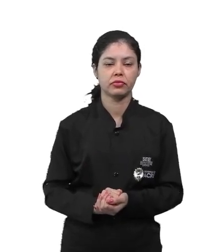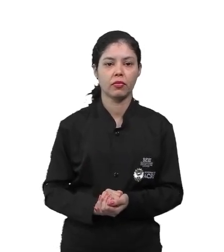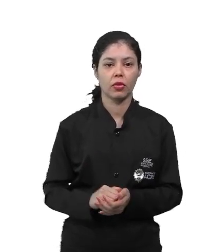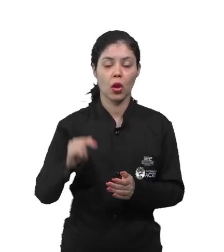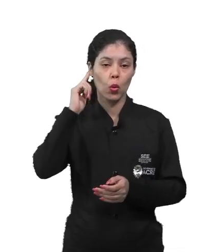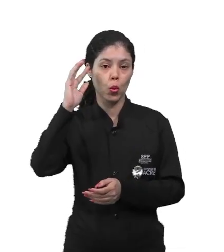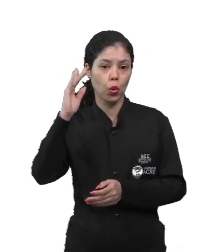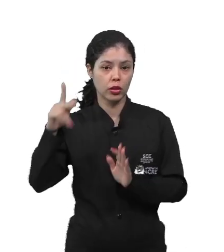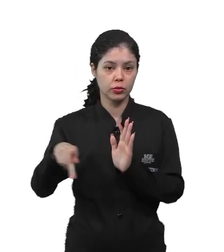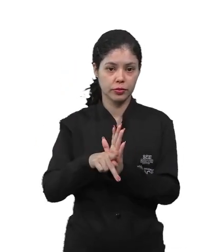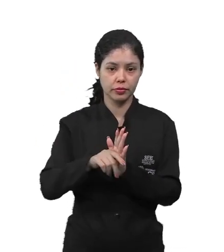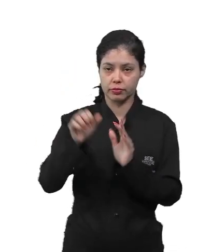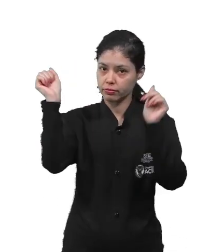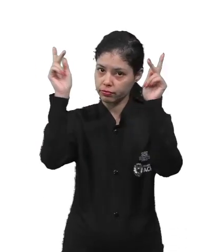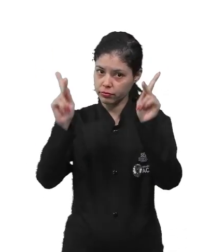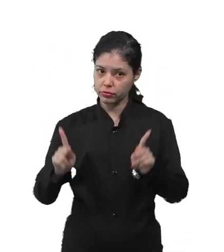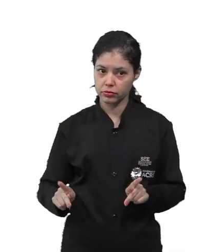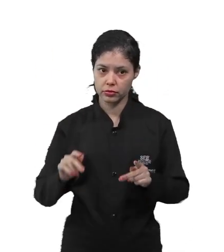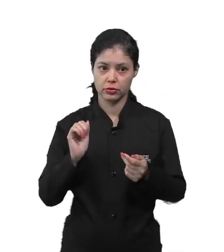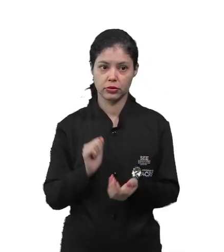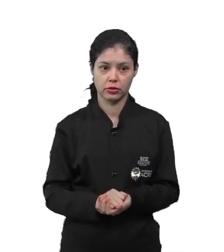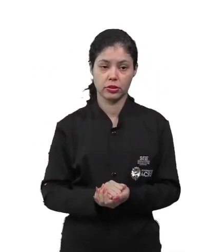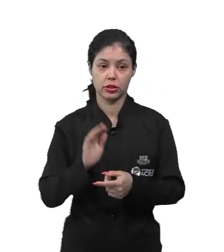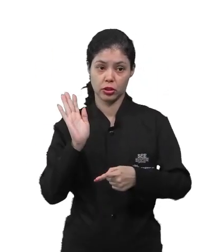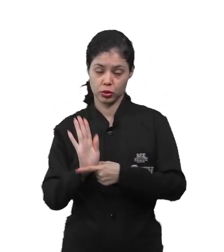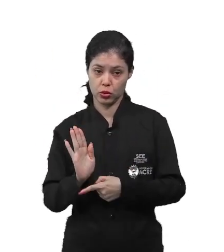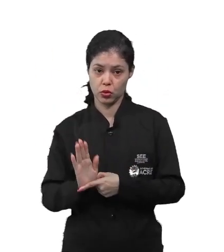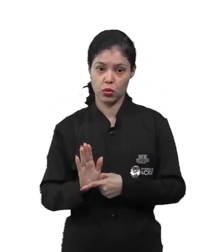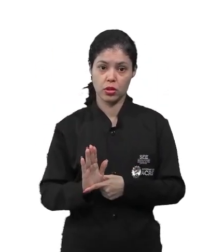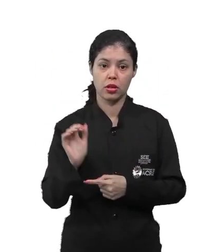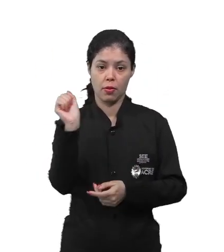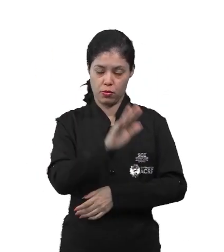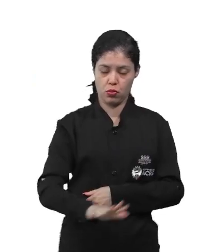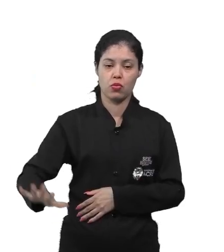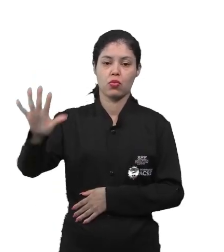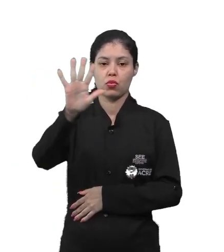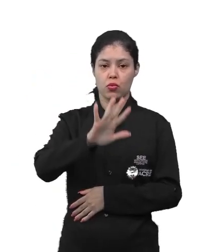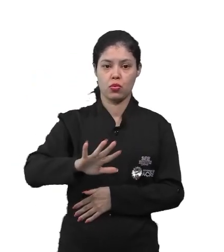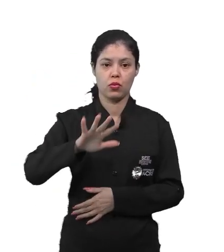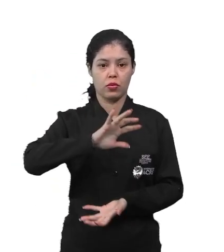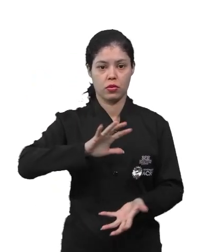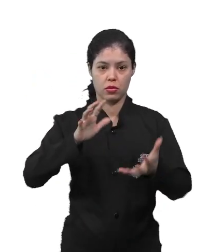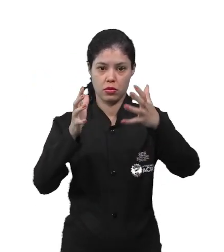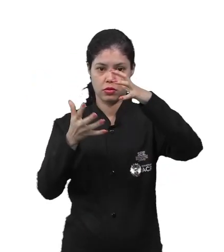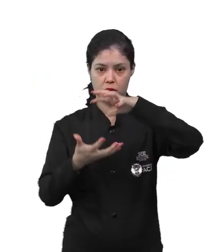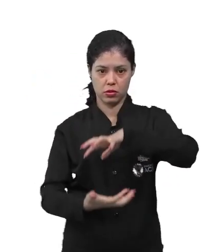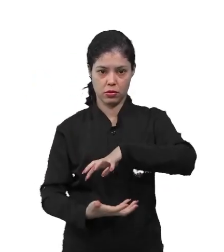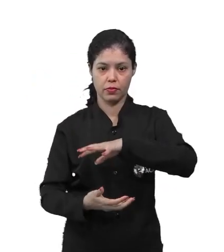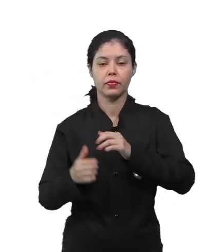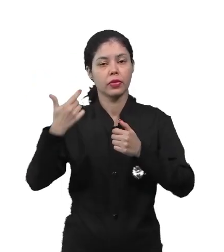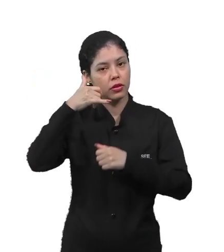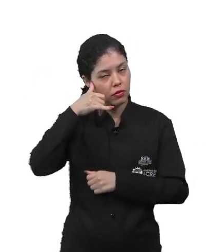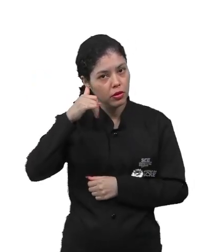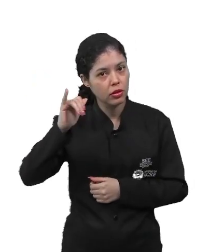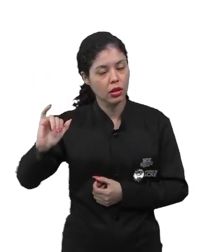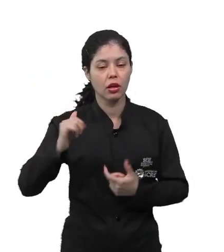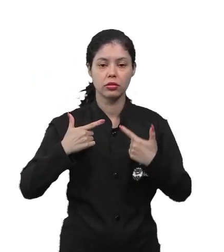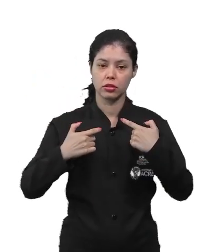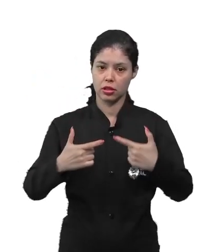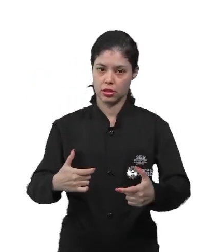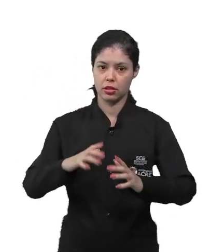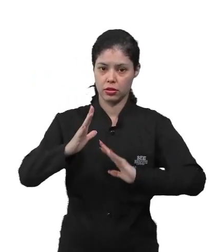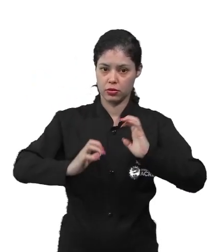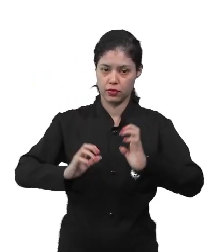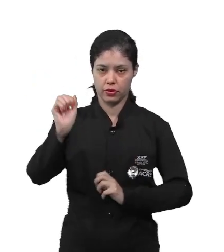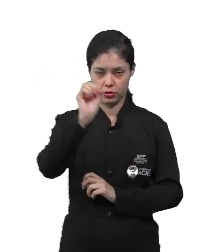para promover a paz e a cooperação internacional, no sentido de evitar as guerras e os conflitos